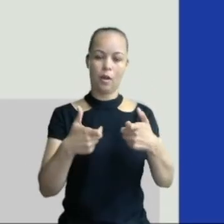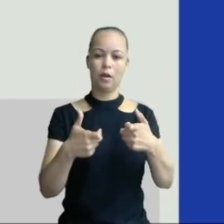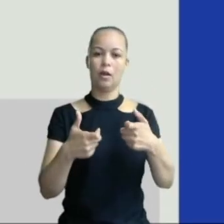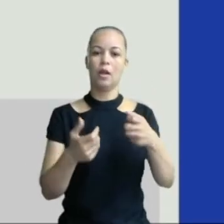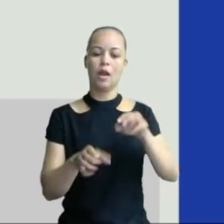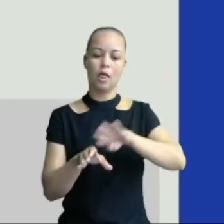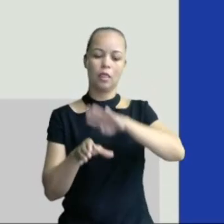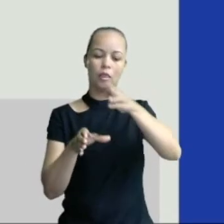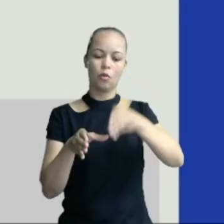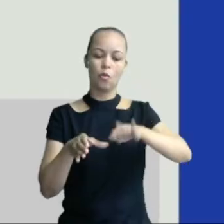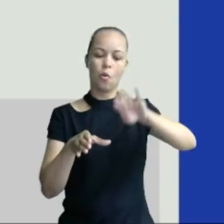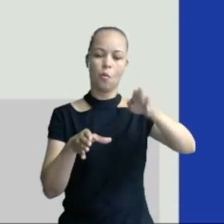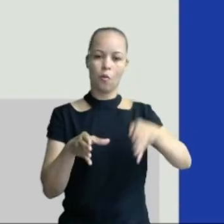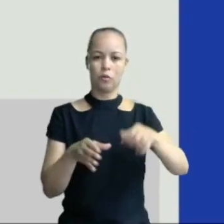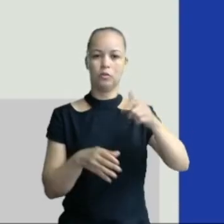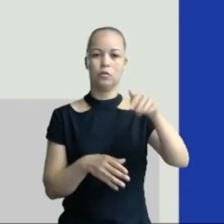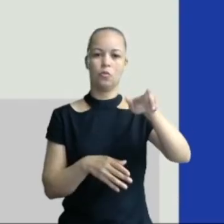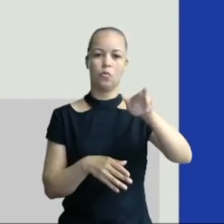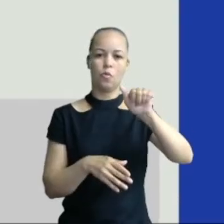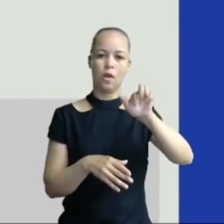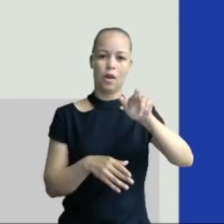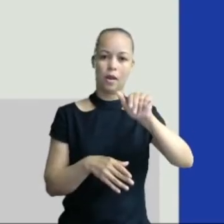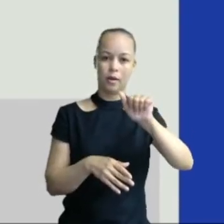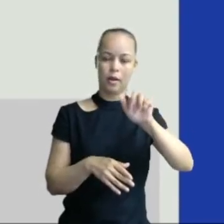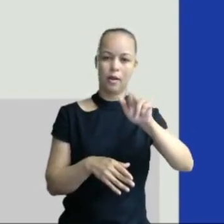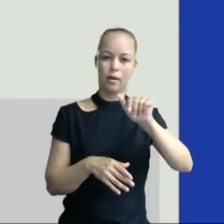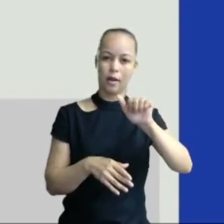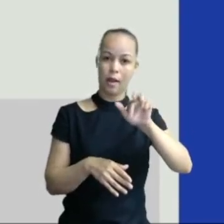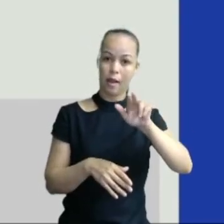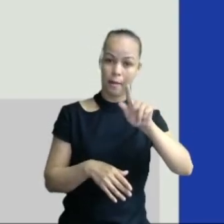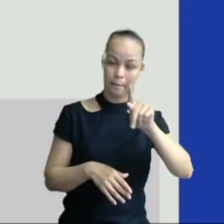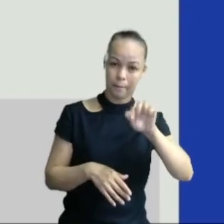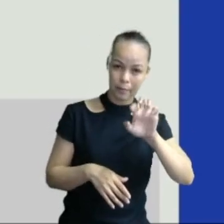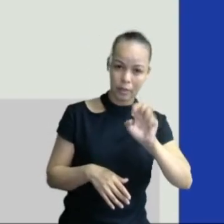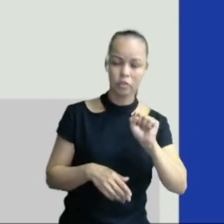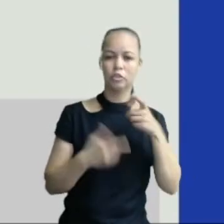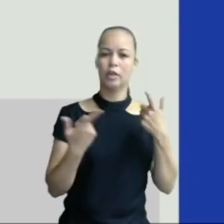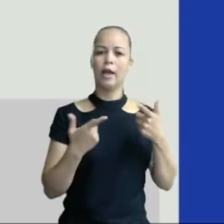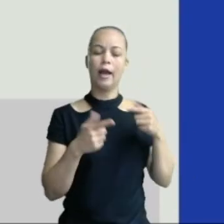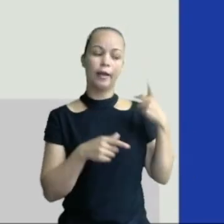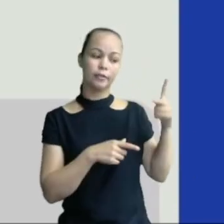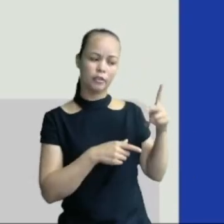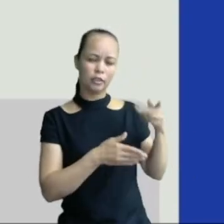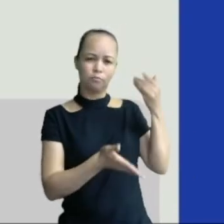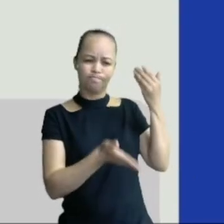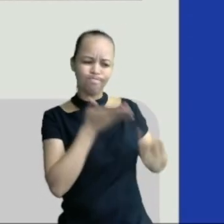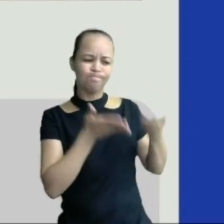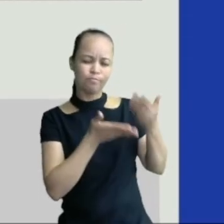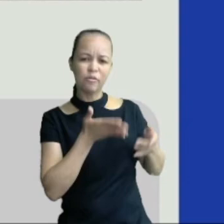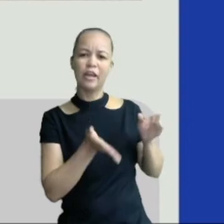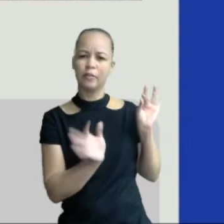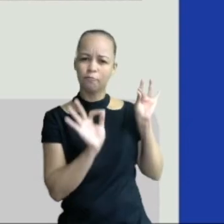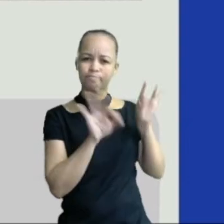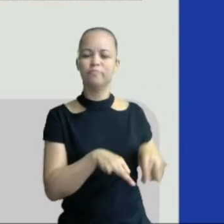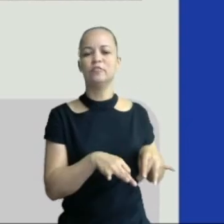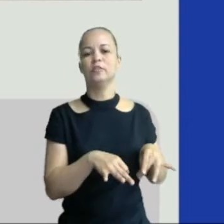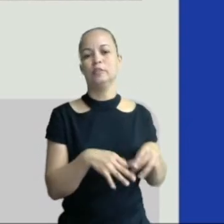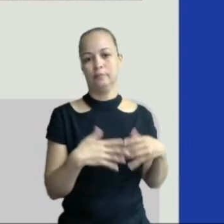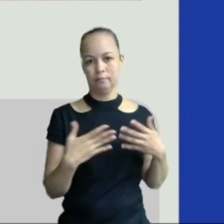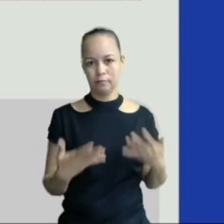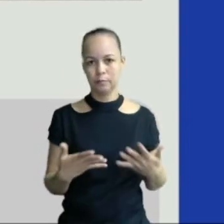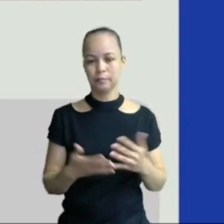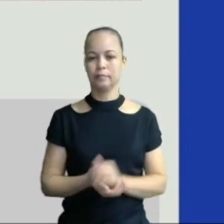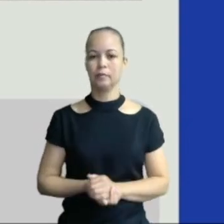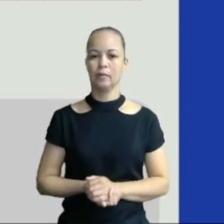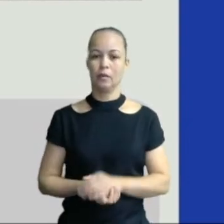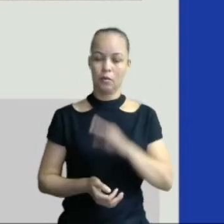foram definitivamente derrotados. Aí foi quando os holandeses não teve mais vez, teve que ir embora, enfim.